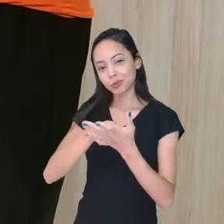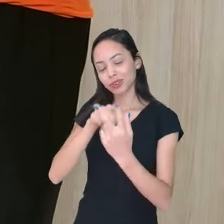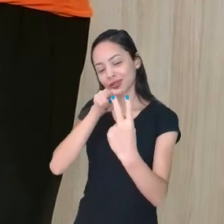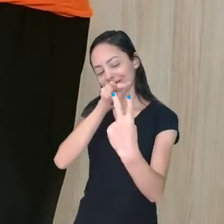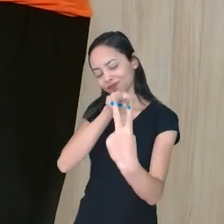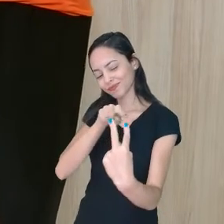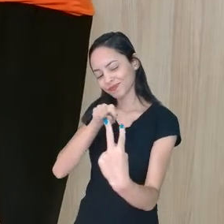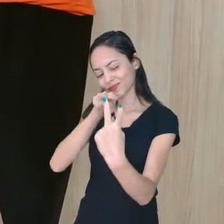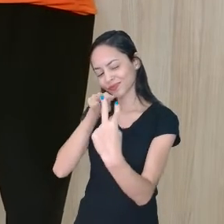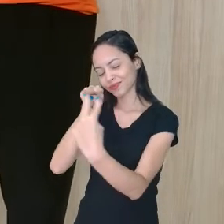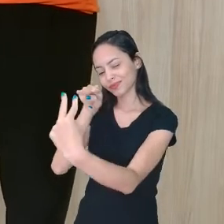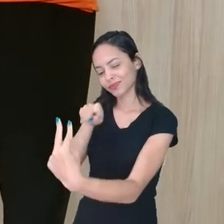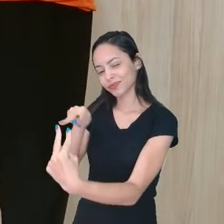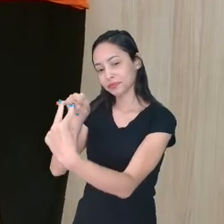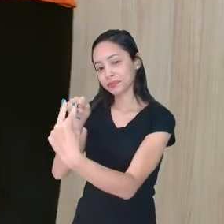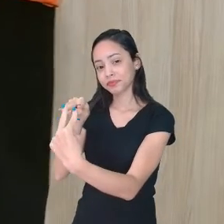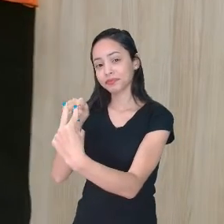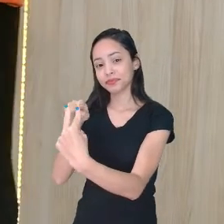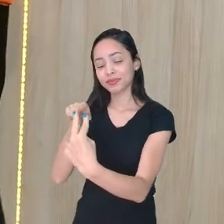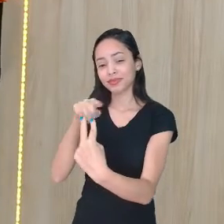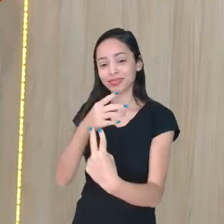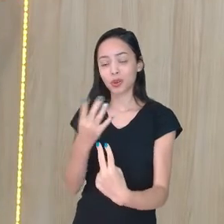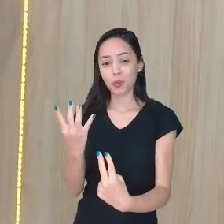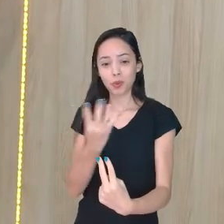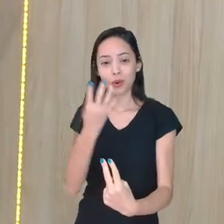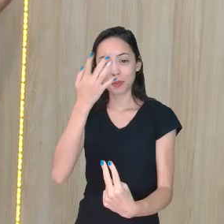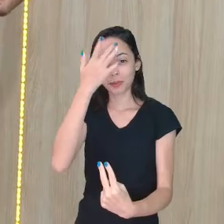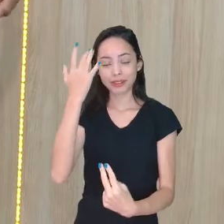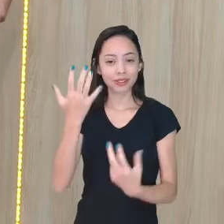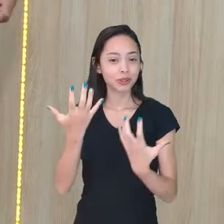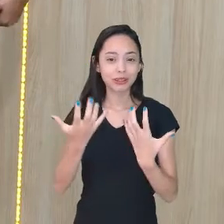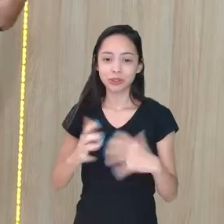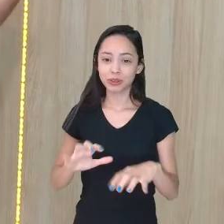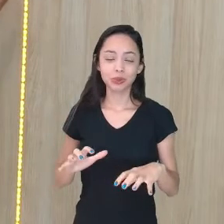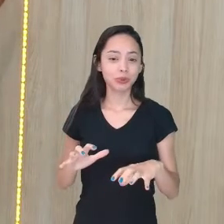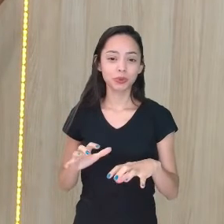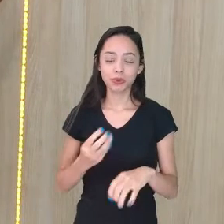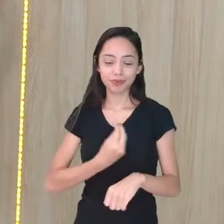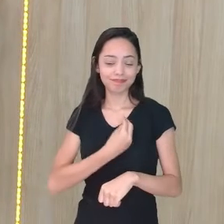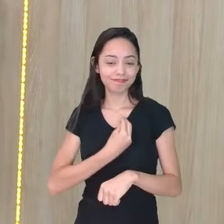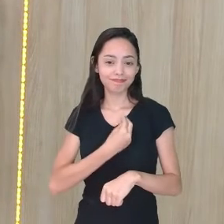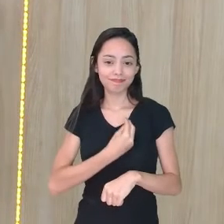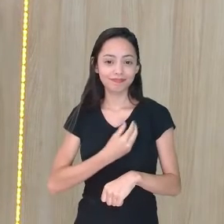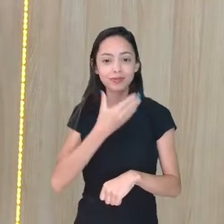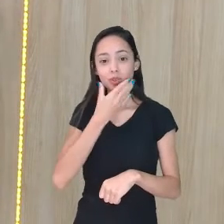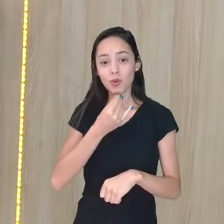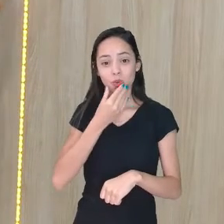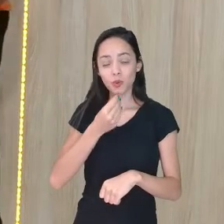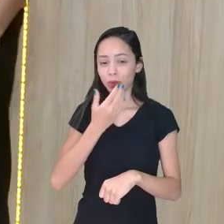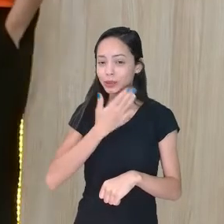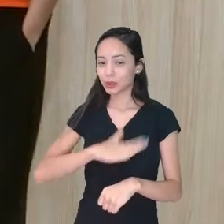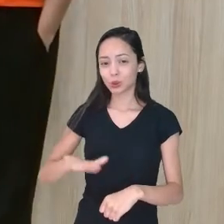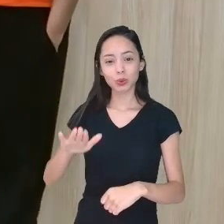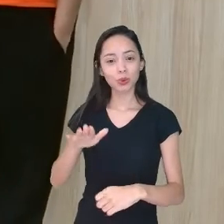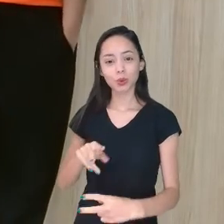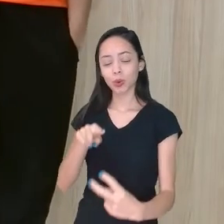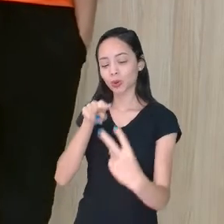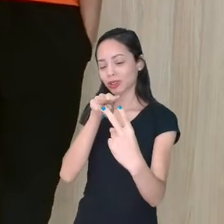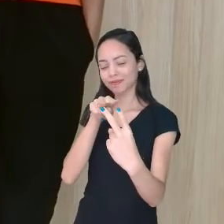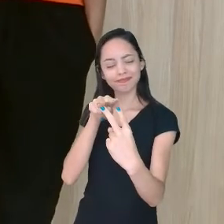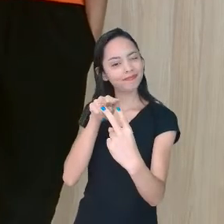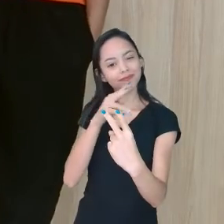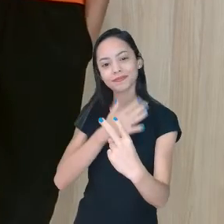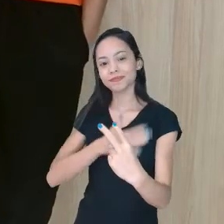entreolharem. Nenhuma delas queria estar ali. O homem não foi ensinado a olhar nos olhos. A mulher ao lado não